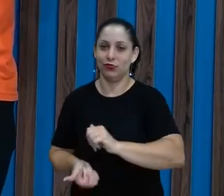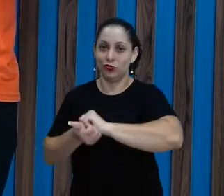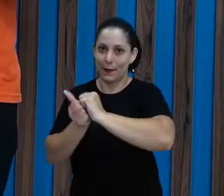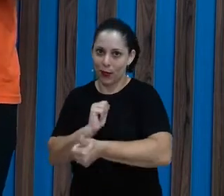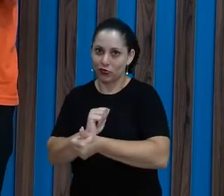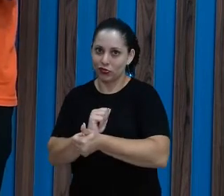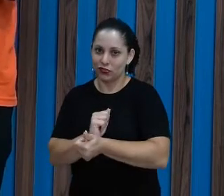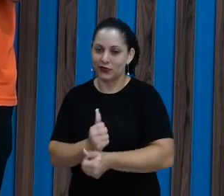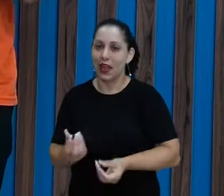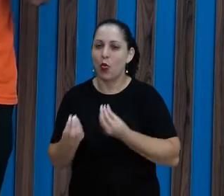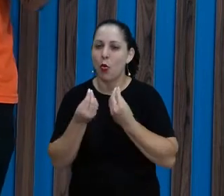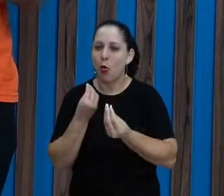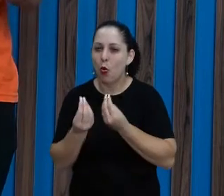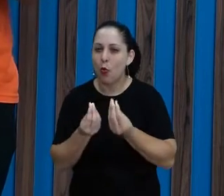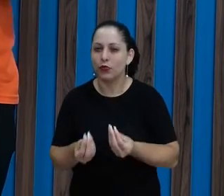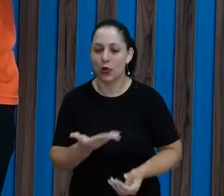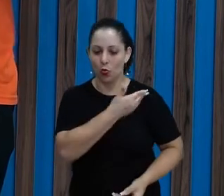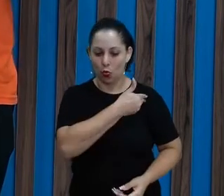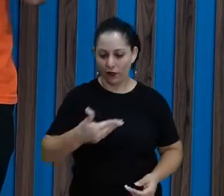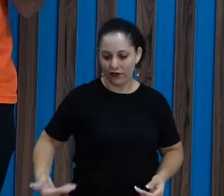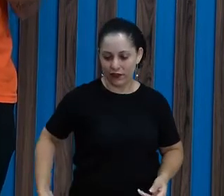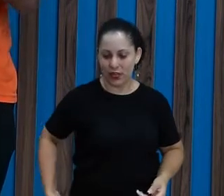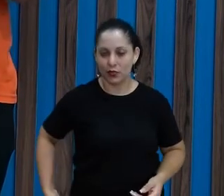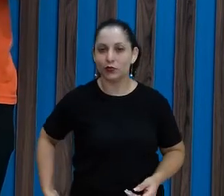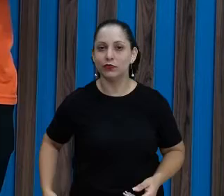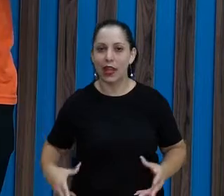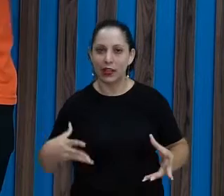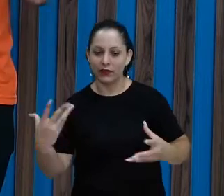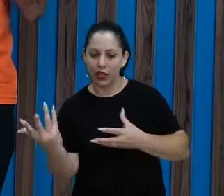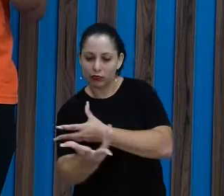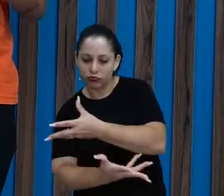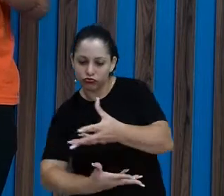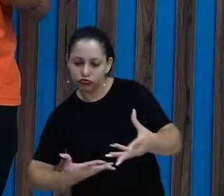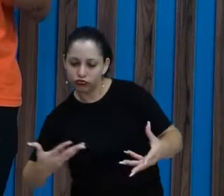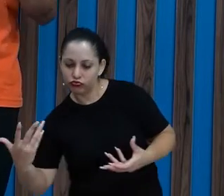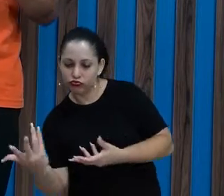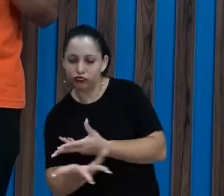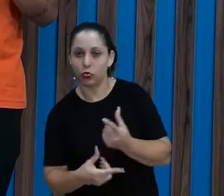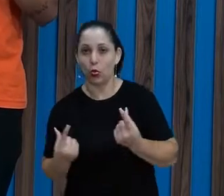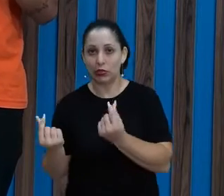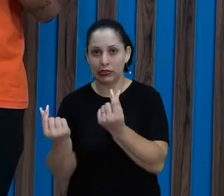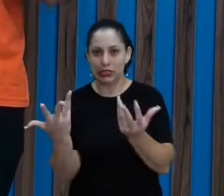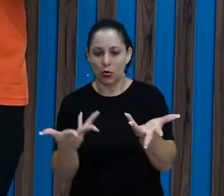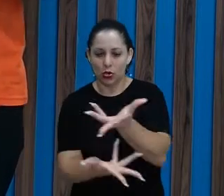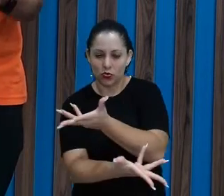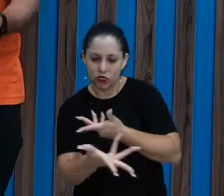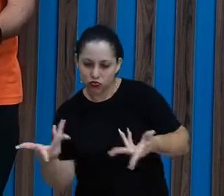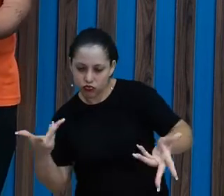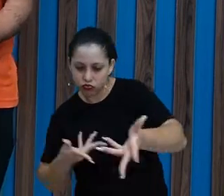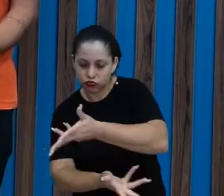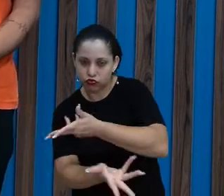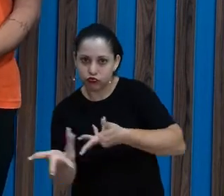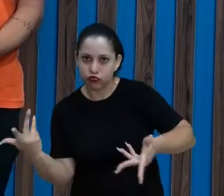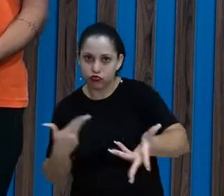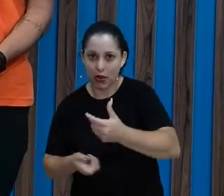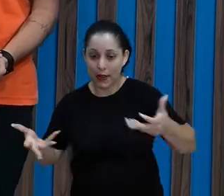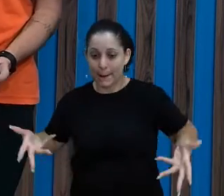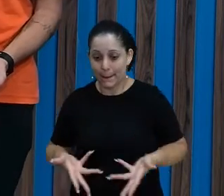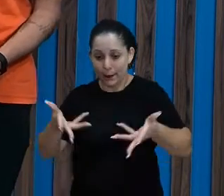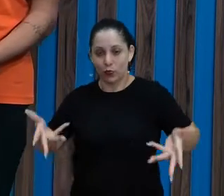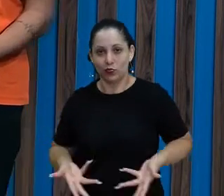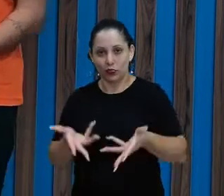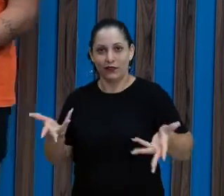governo e o esporte. Então esse dinheiro fica meio que girando aí para poder assegurar que esses esportes e